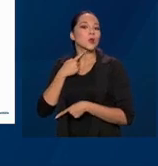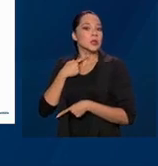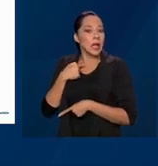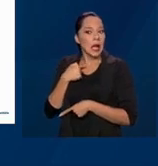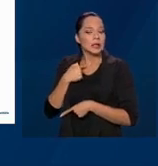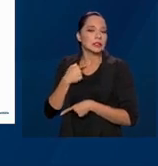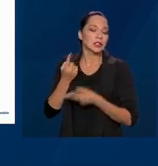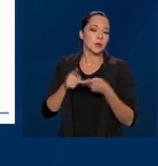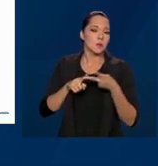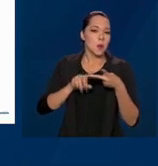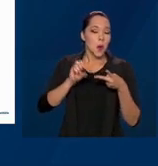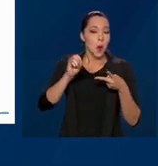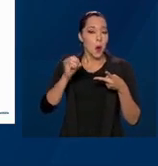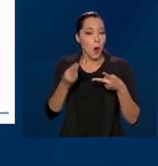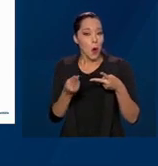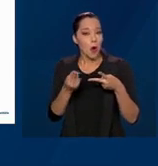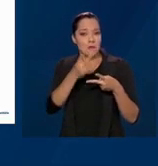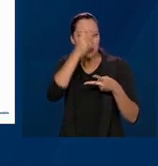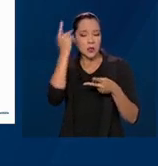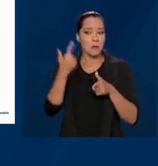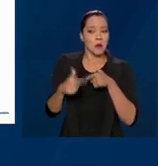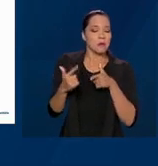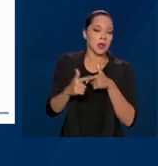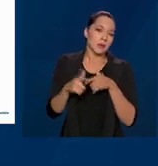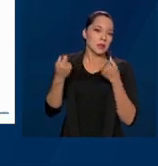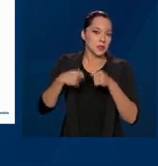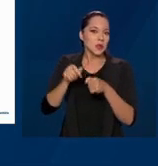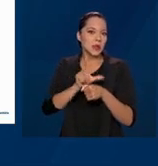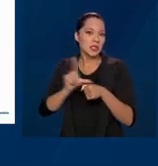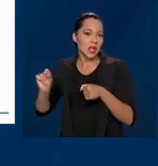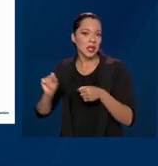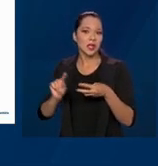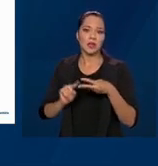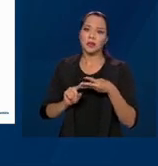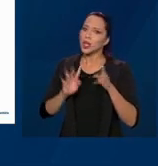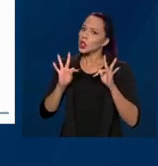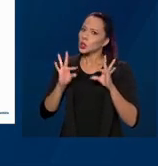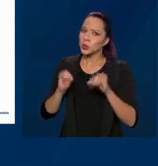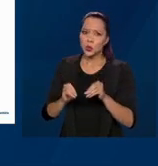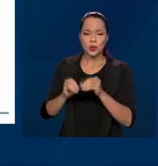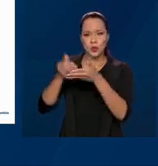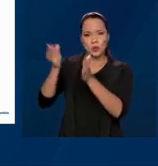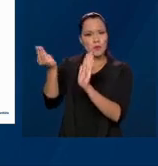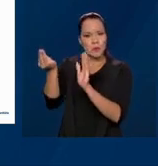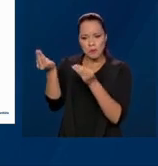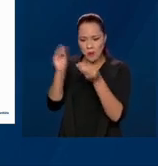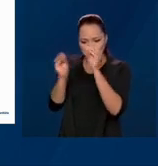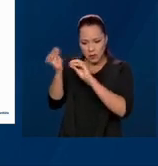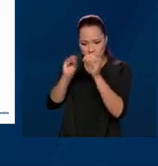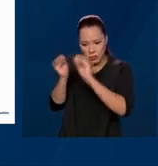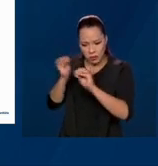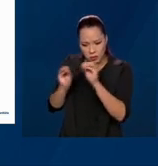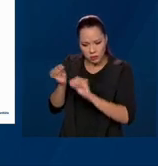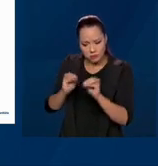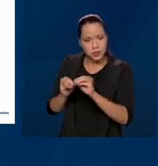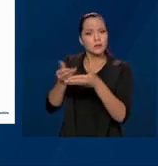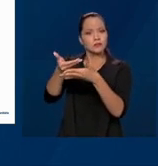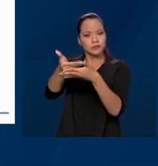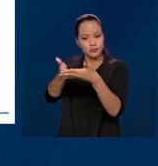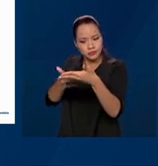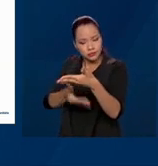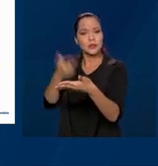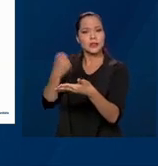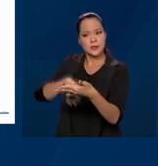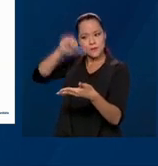ela saiu porque teve algum problema. Tudo isso compõe esse dado que nós, como agência reguladora, precisamos avaliar para